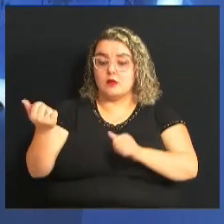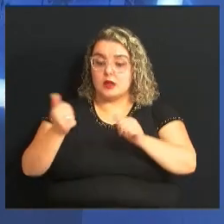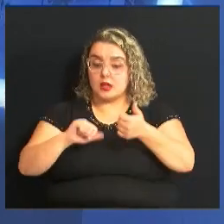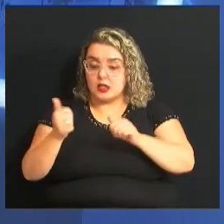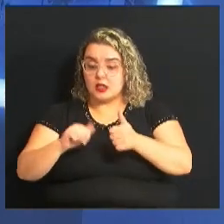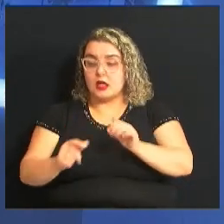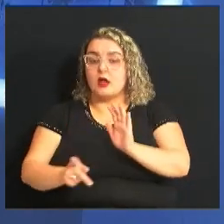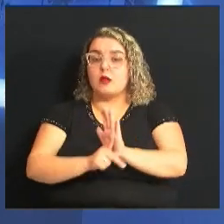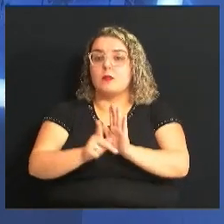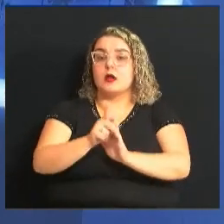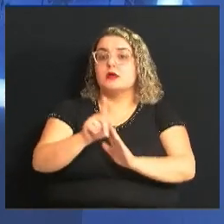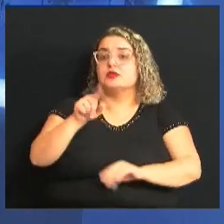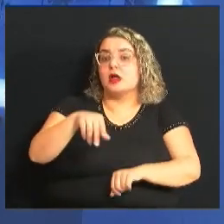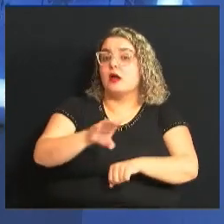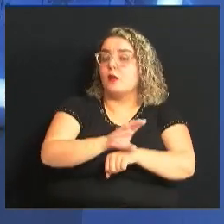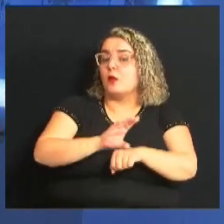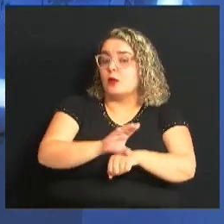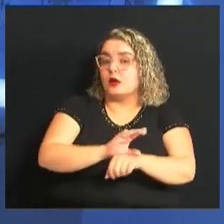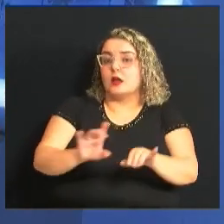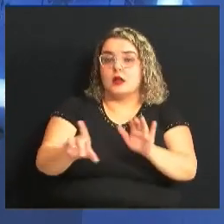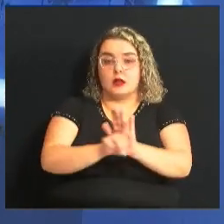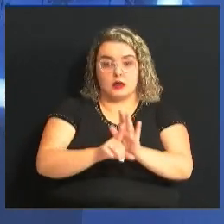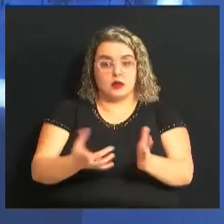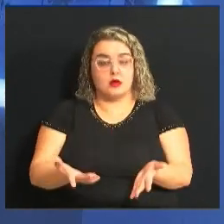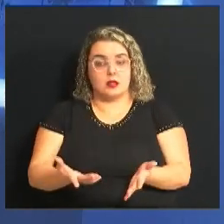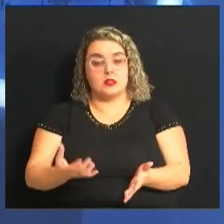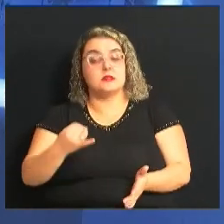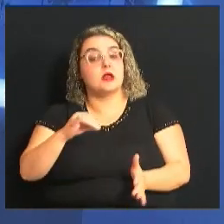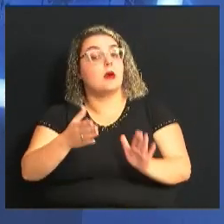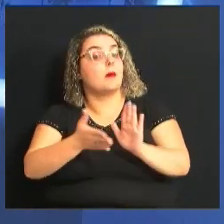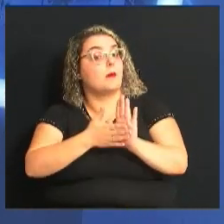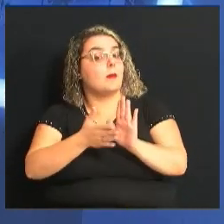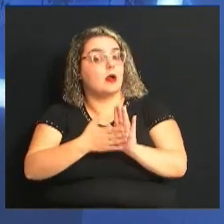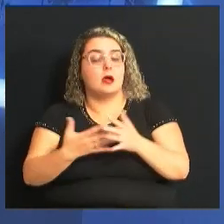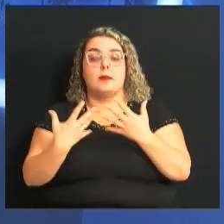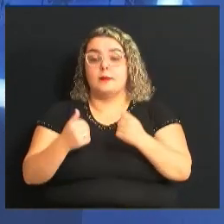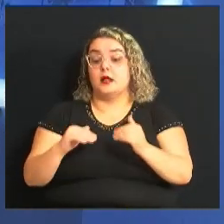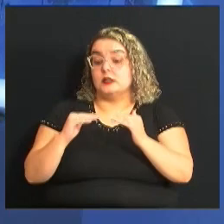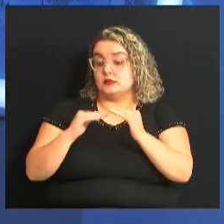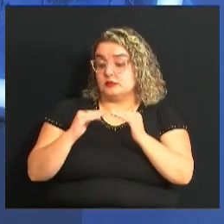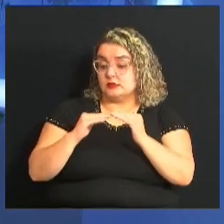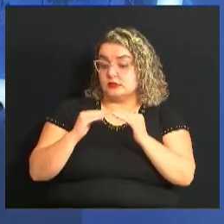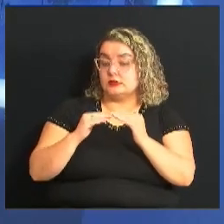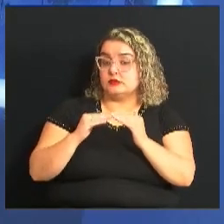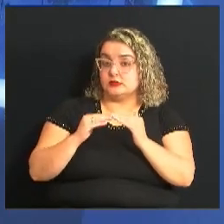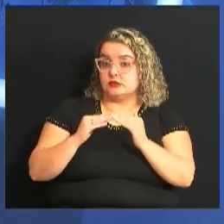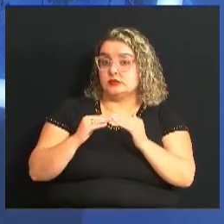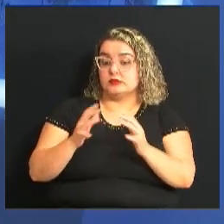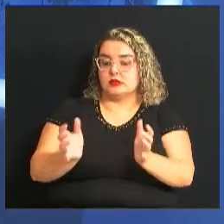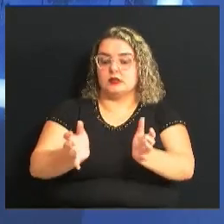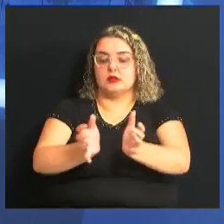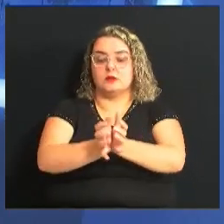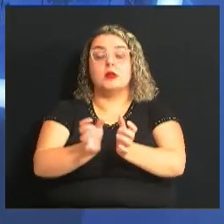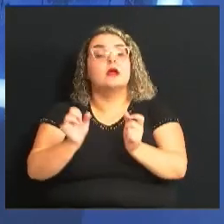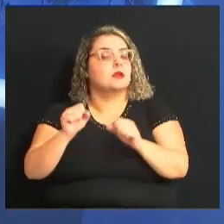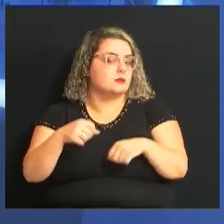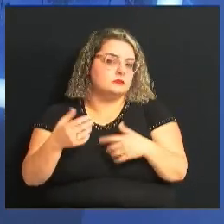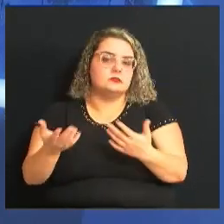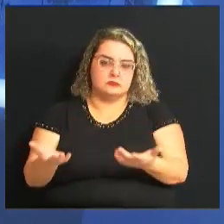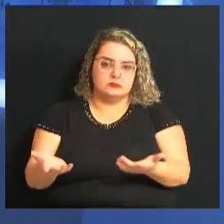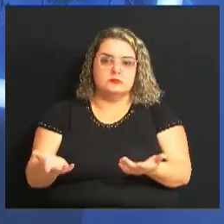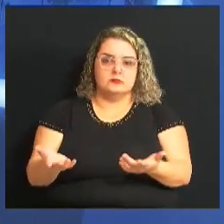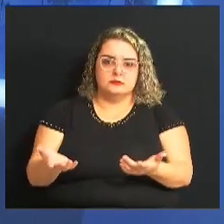a Comissão de Constituição e Legalidade. Se a proposta receber parecer favorável da comissão, aí sim ela